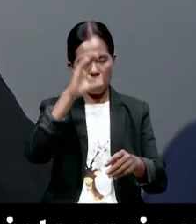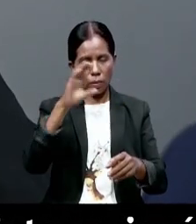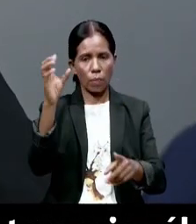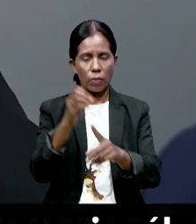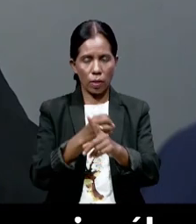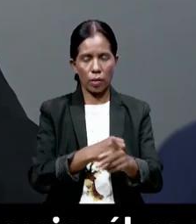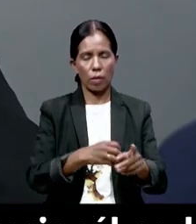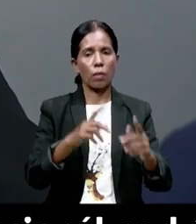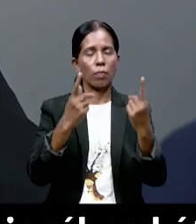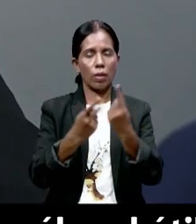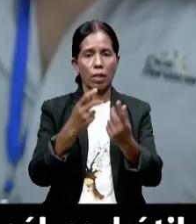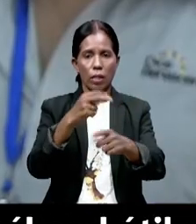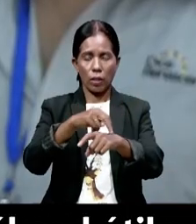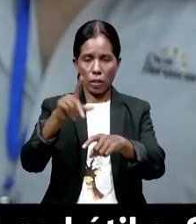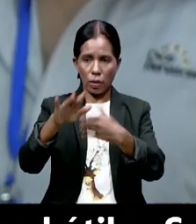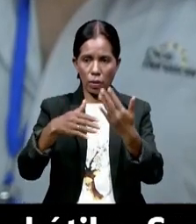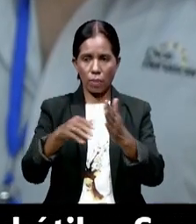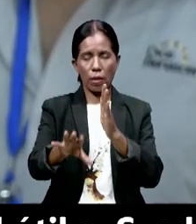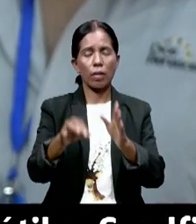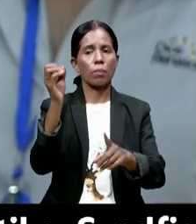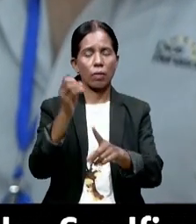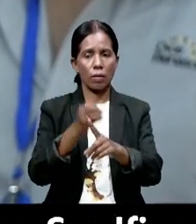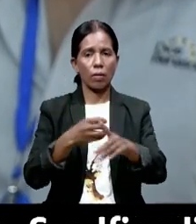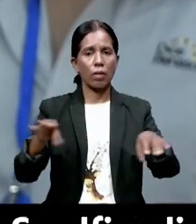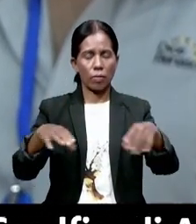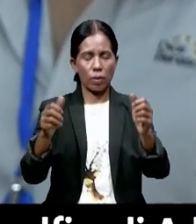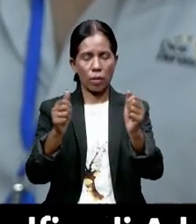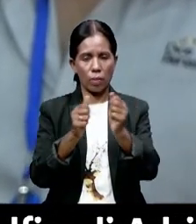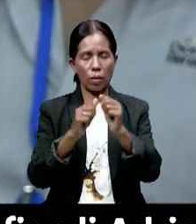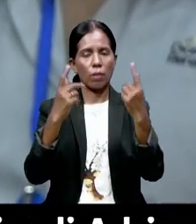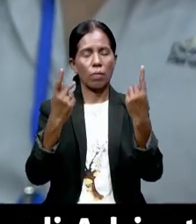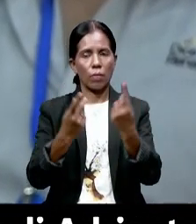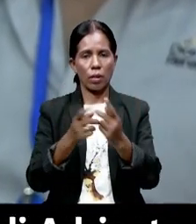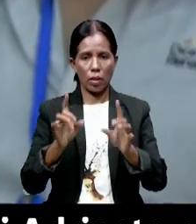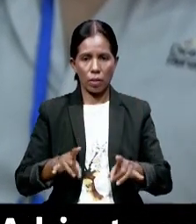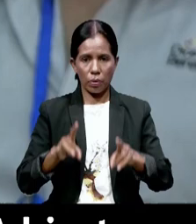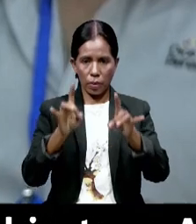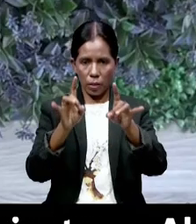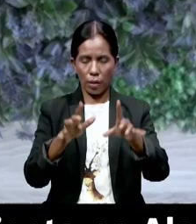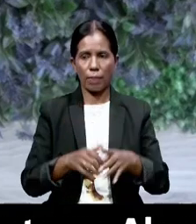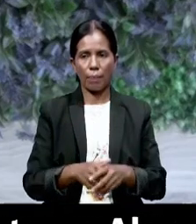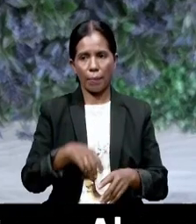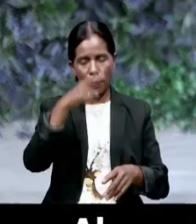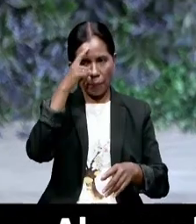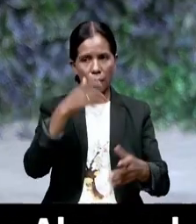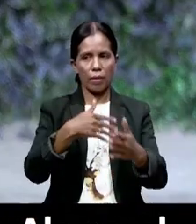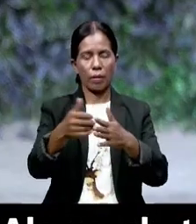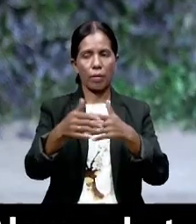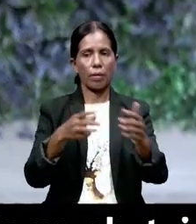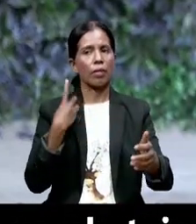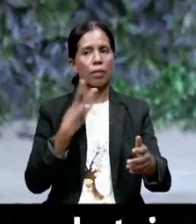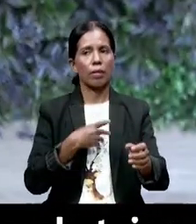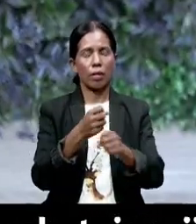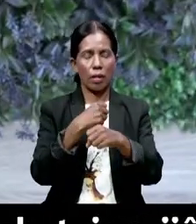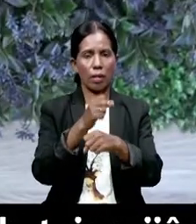onde empresário nacional Sira, Belgeta, a oportunidade a tu serviço a mútua com o empresário australiano. Estamos a dar a barra, se está a lo